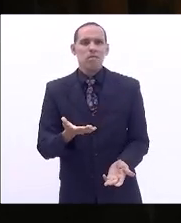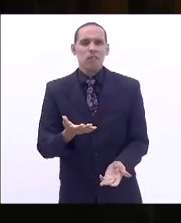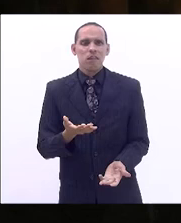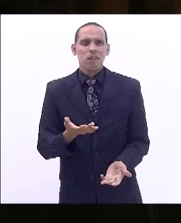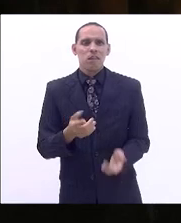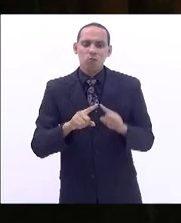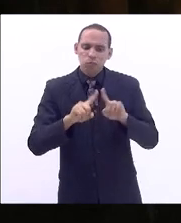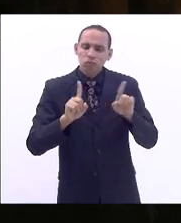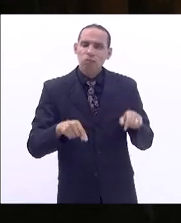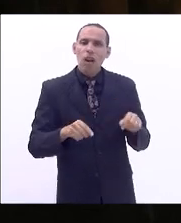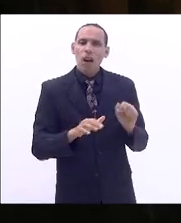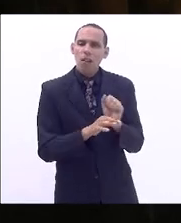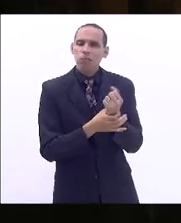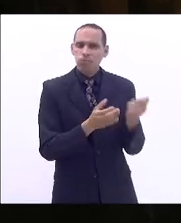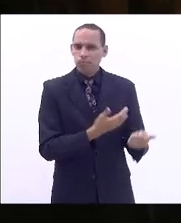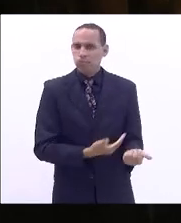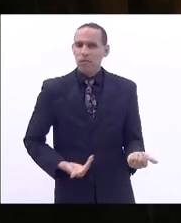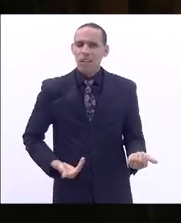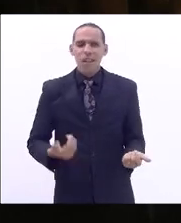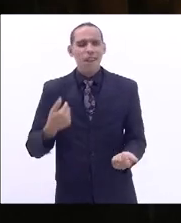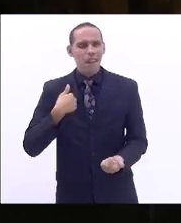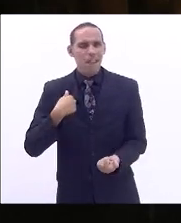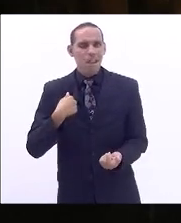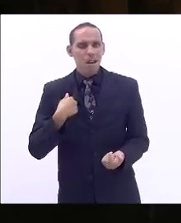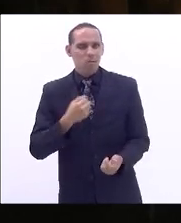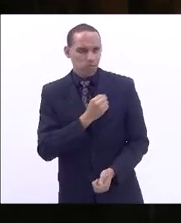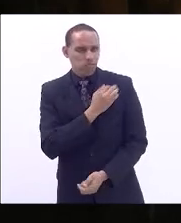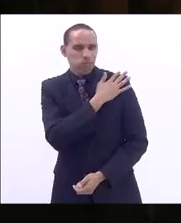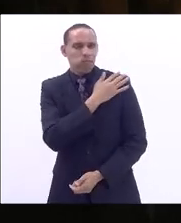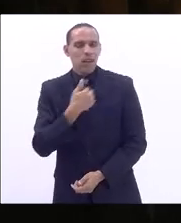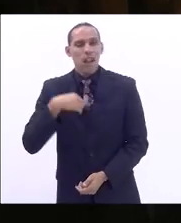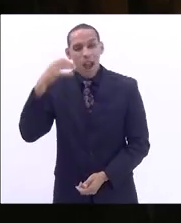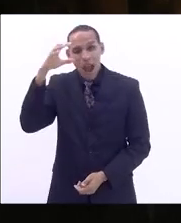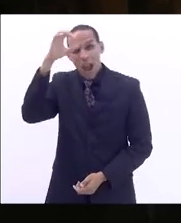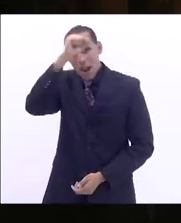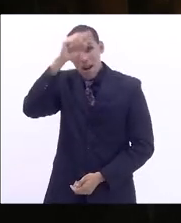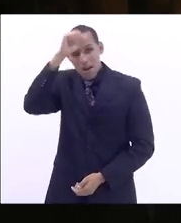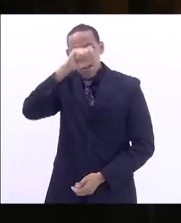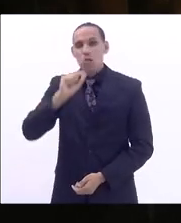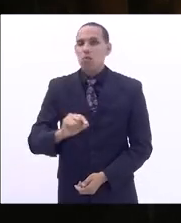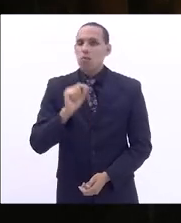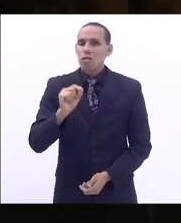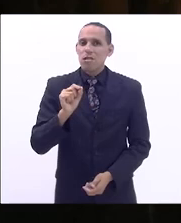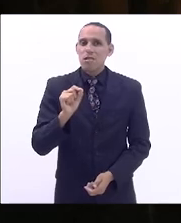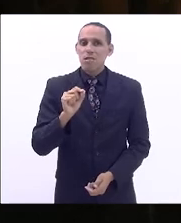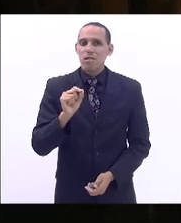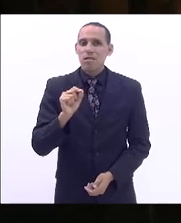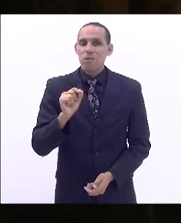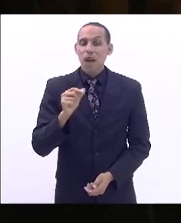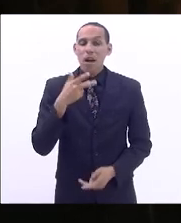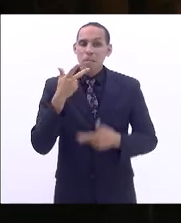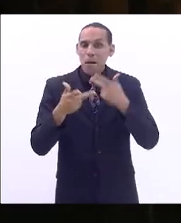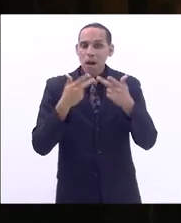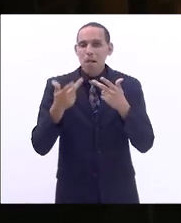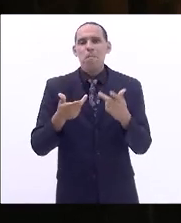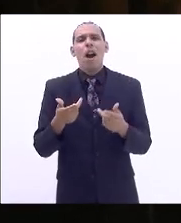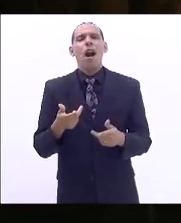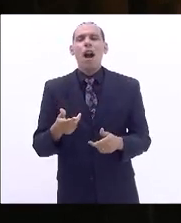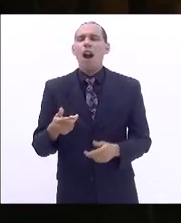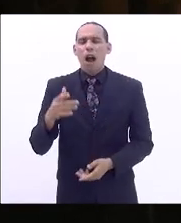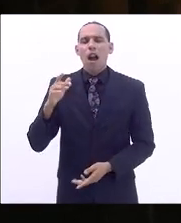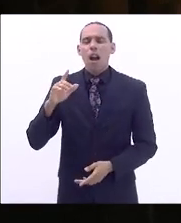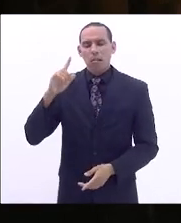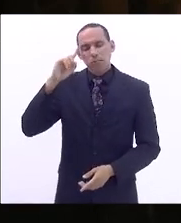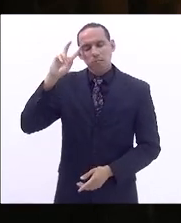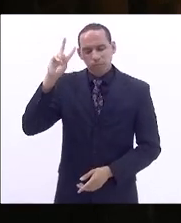eu aprendi uma coisa como militar e a palavra convence mas é o